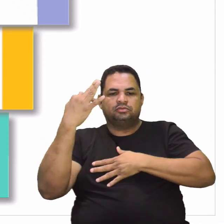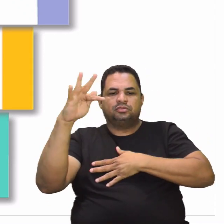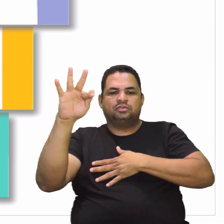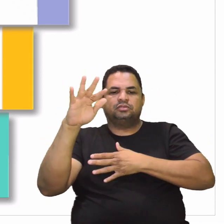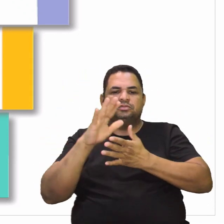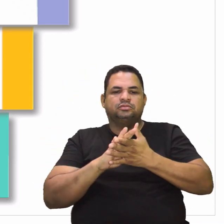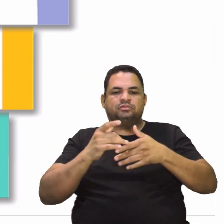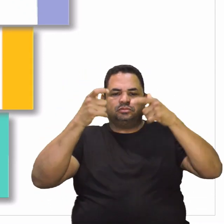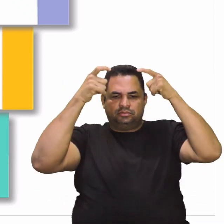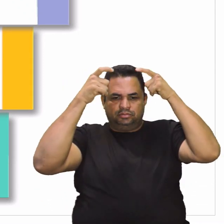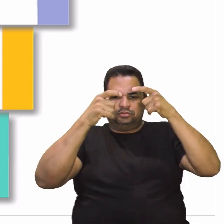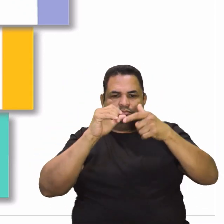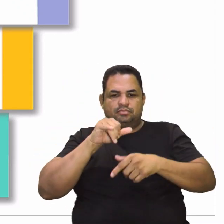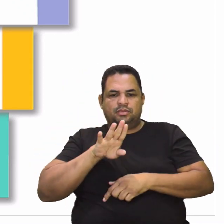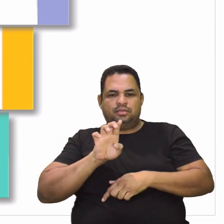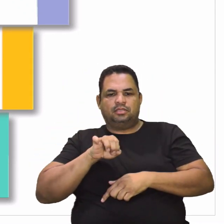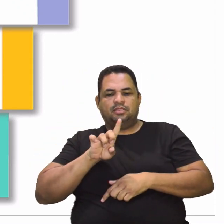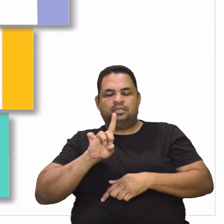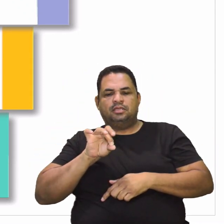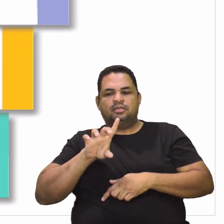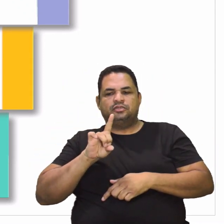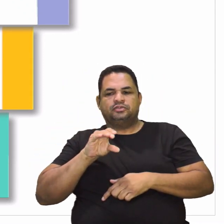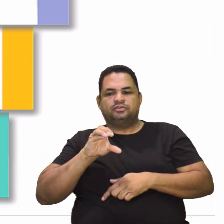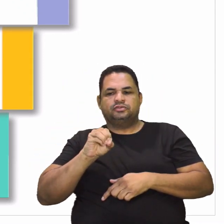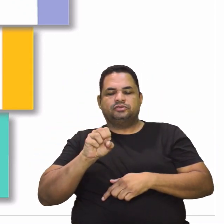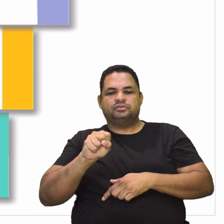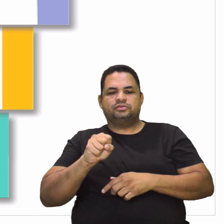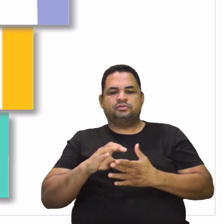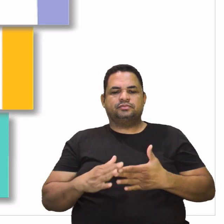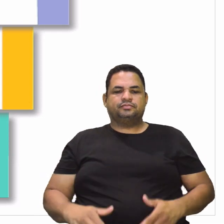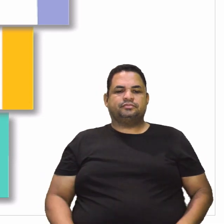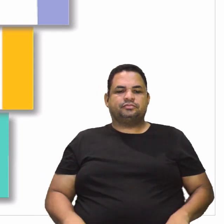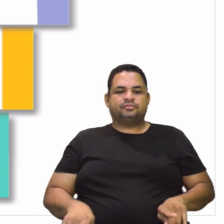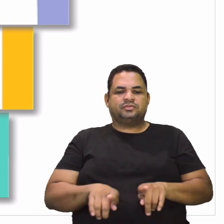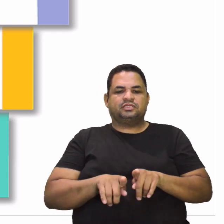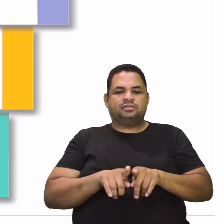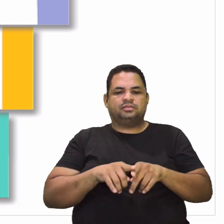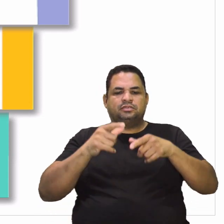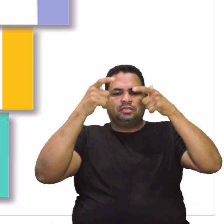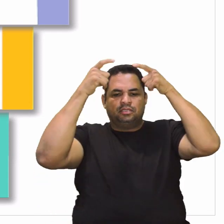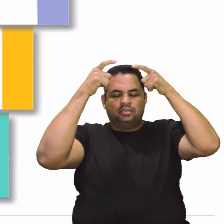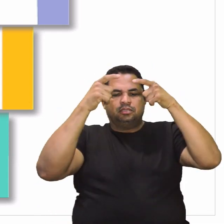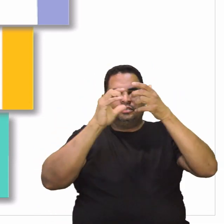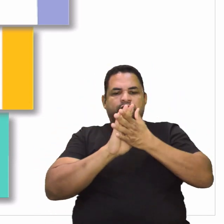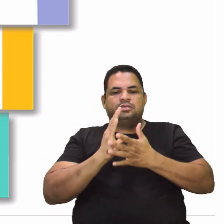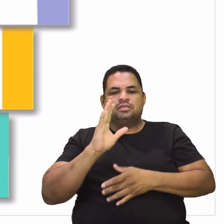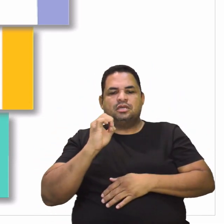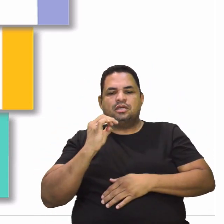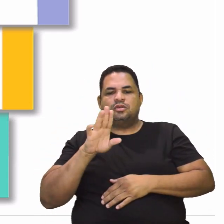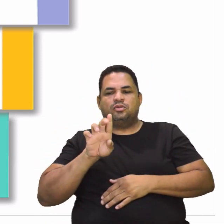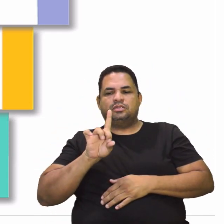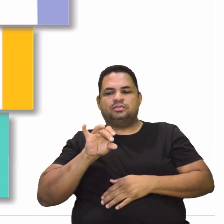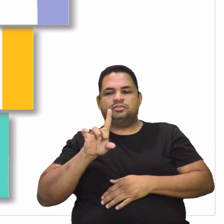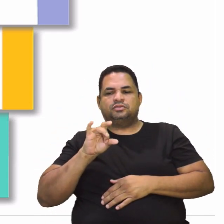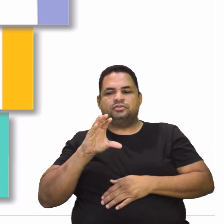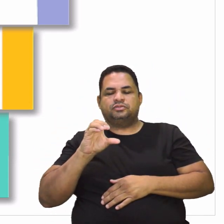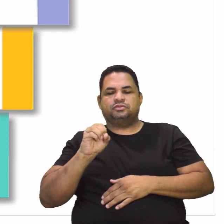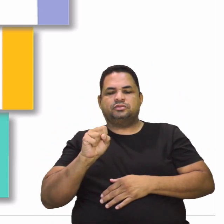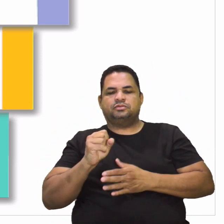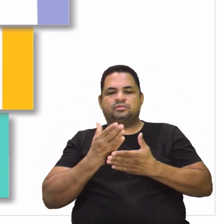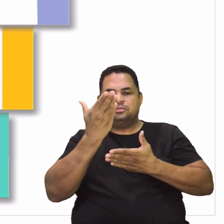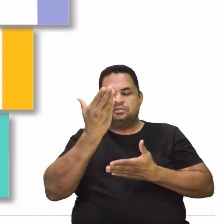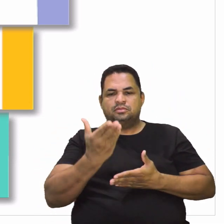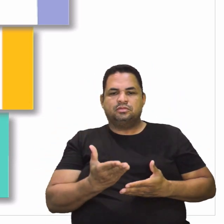os reis merovingios e os reis carolíngios, tá bom?